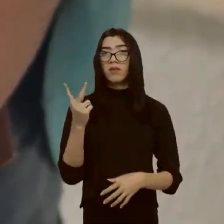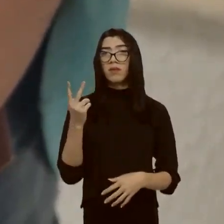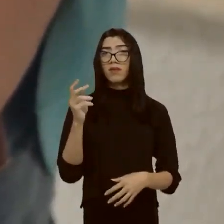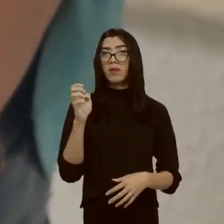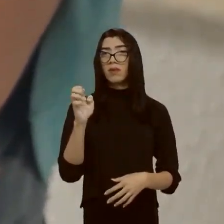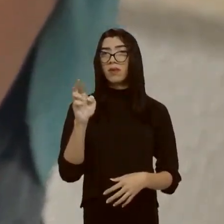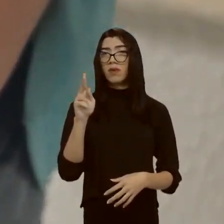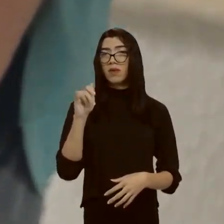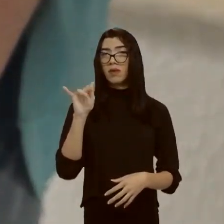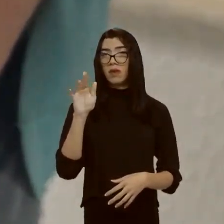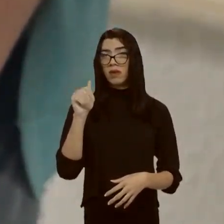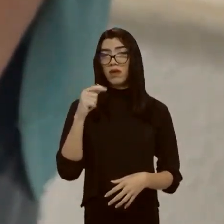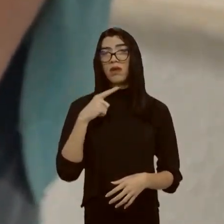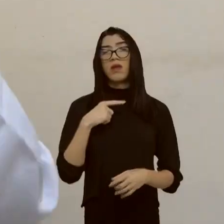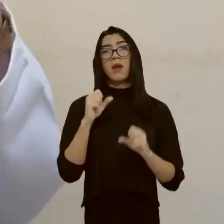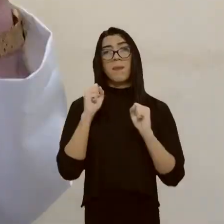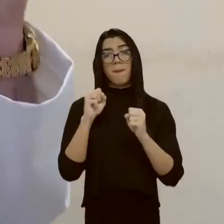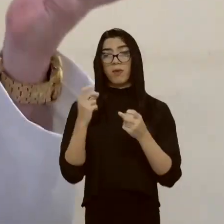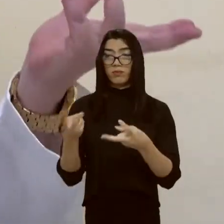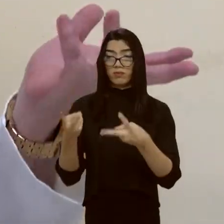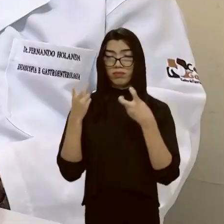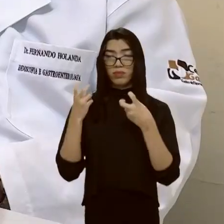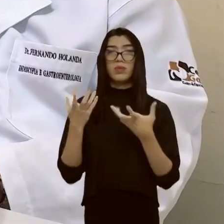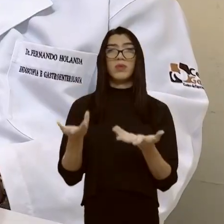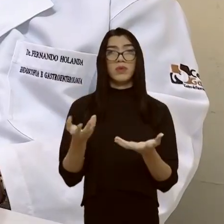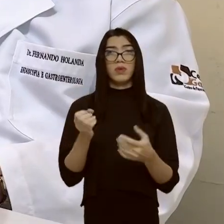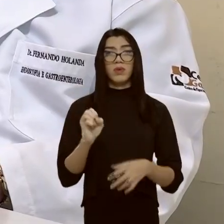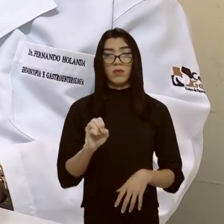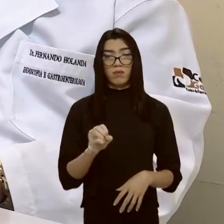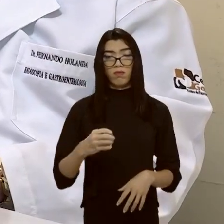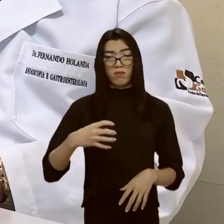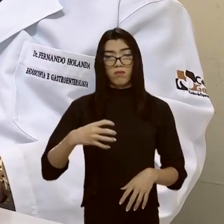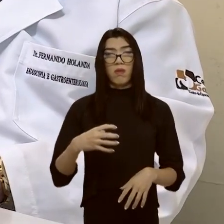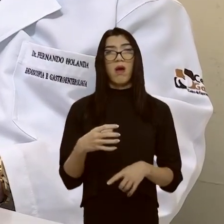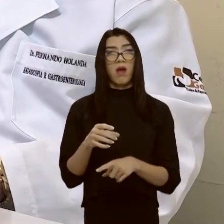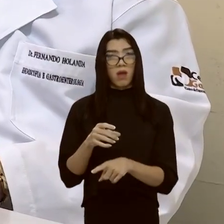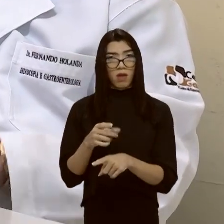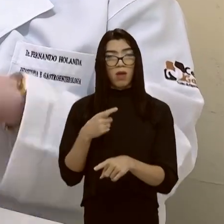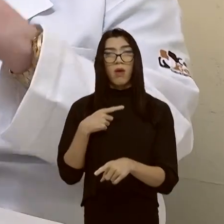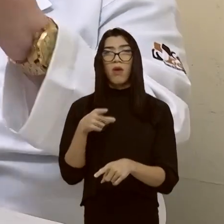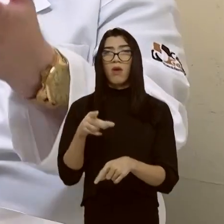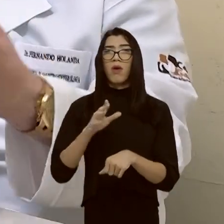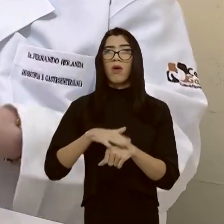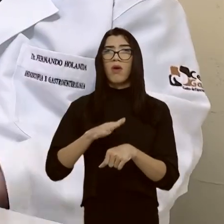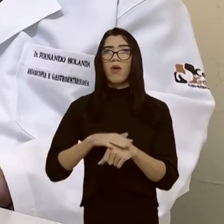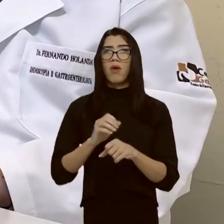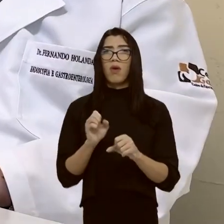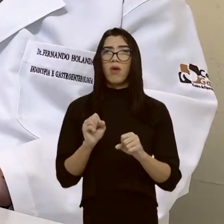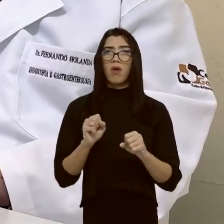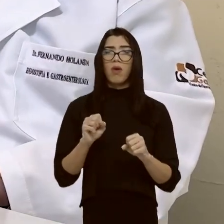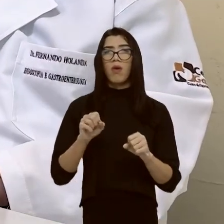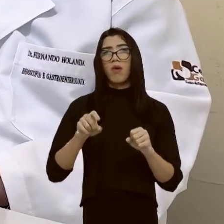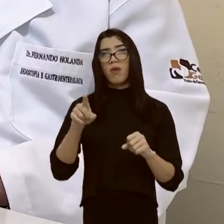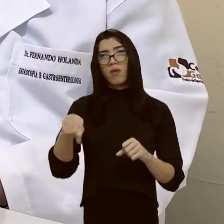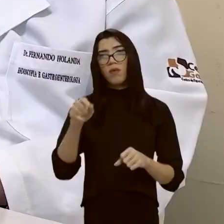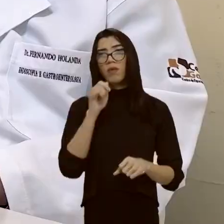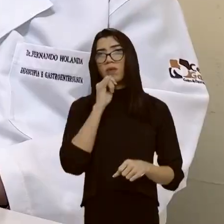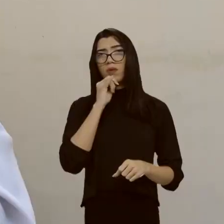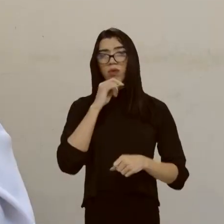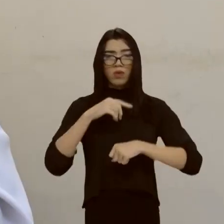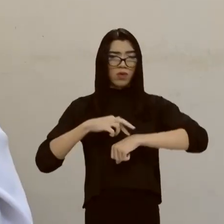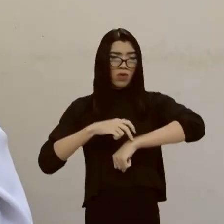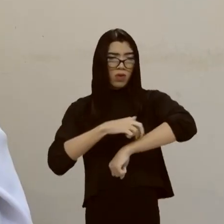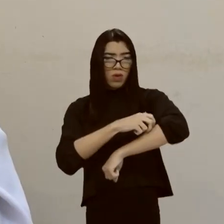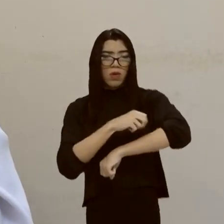se manifestar de maneira visível. Um caroço, normalmente ele aparece com os esforços, como tossir, como subir uma